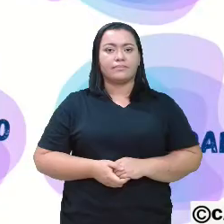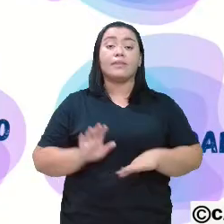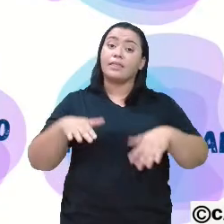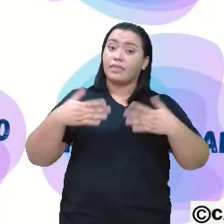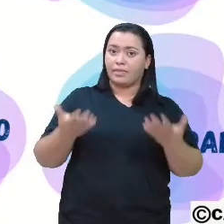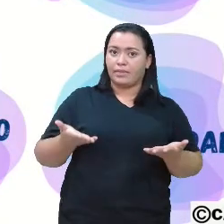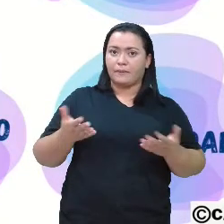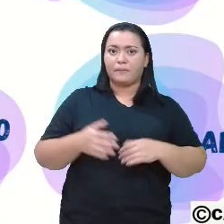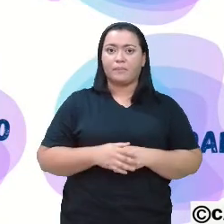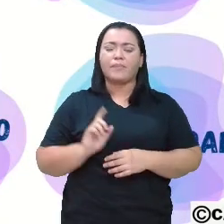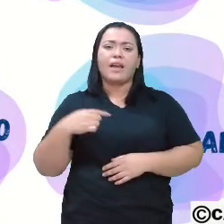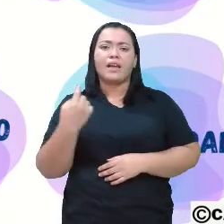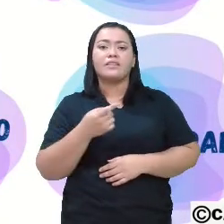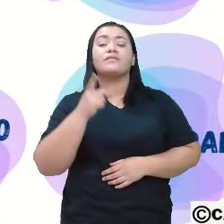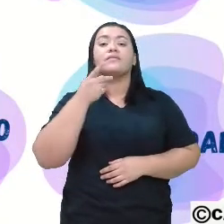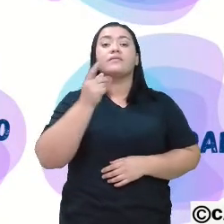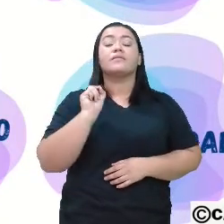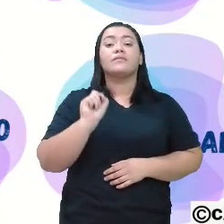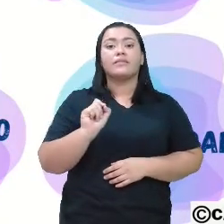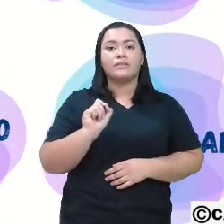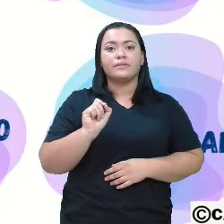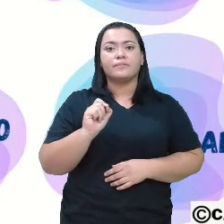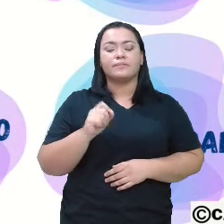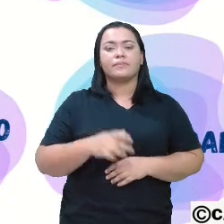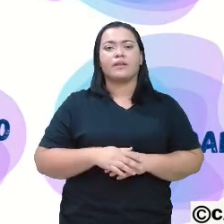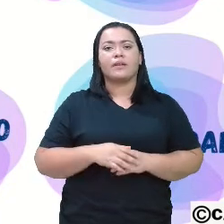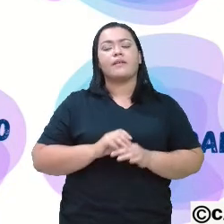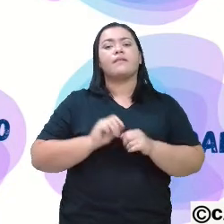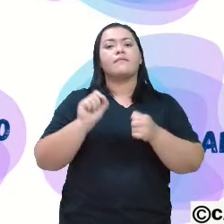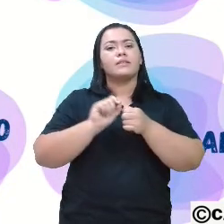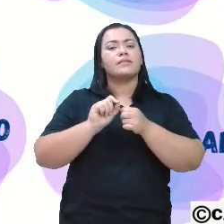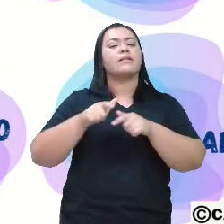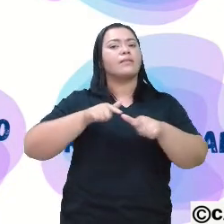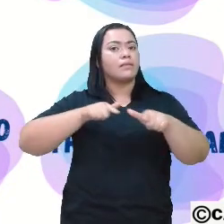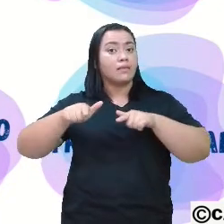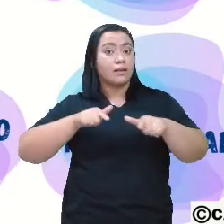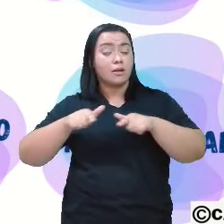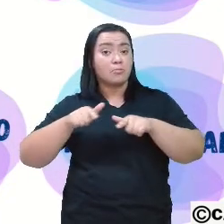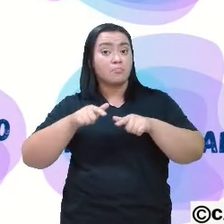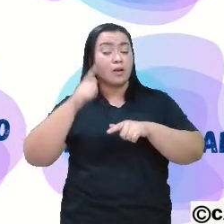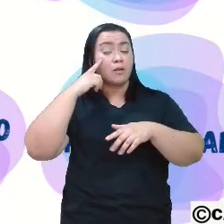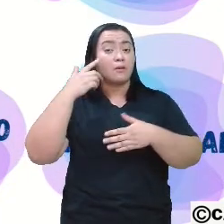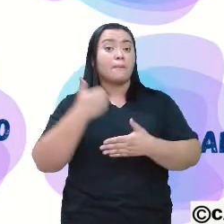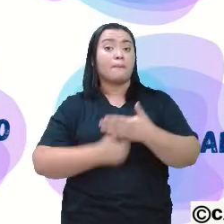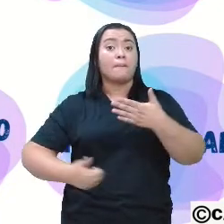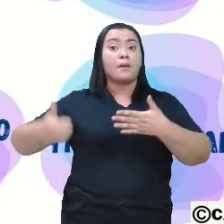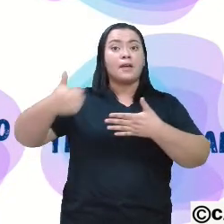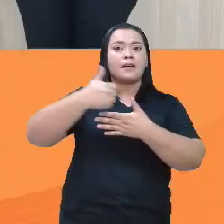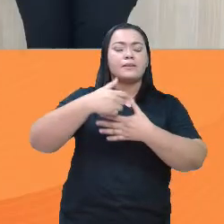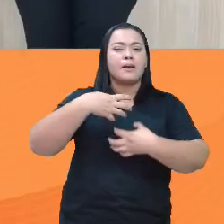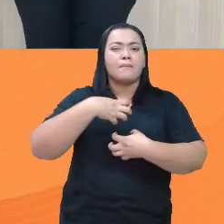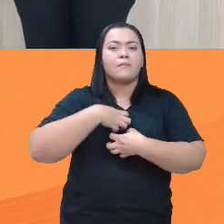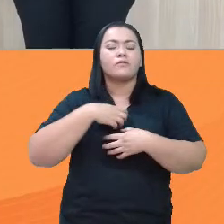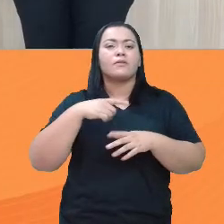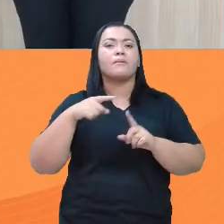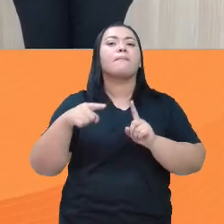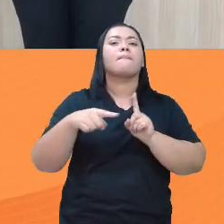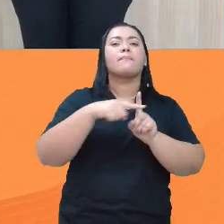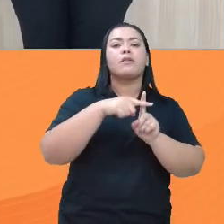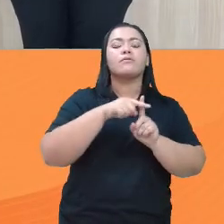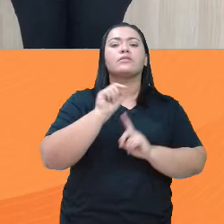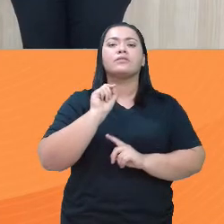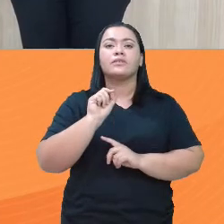Então, quando a gente fala e a gente faz um trabalho que prioriza as emoções positivas, a gente entende